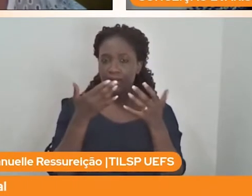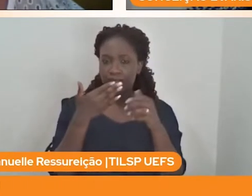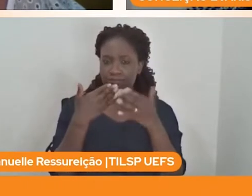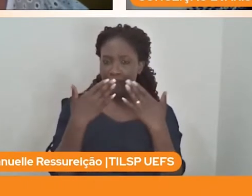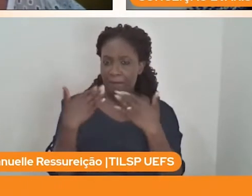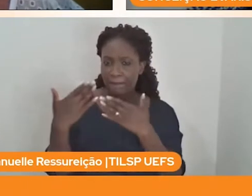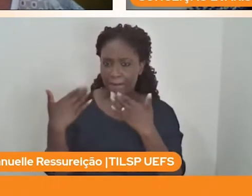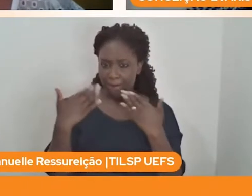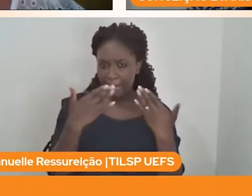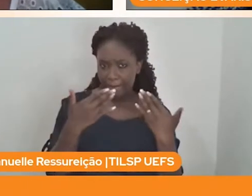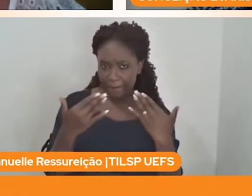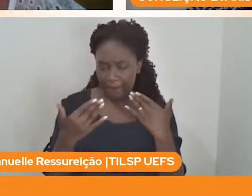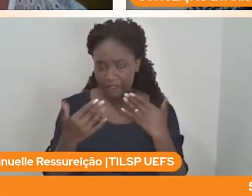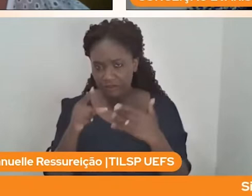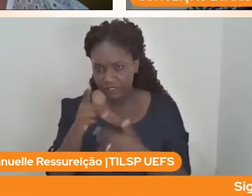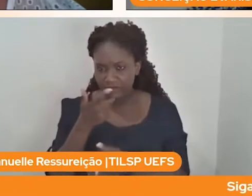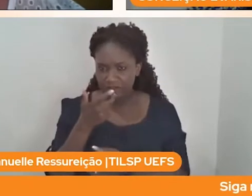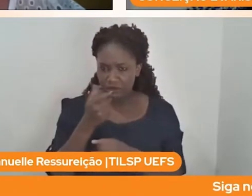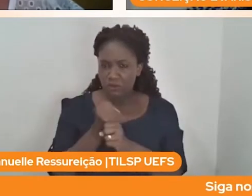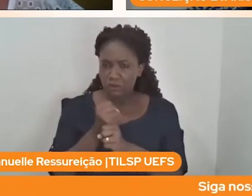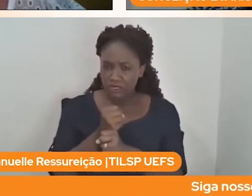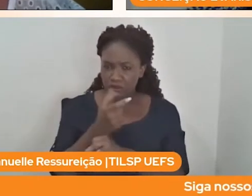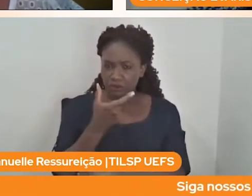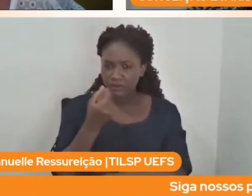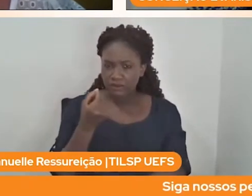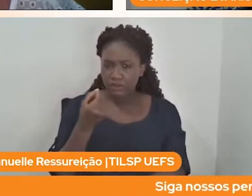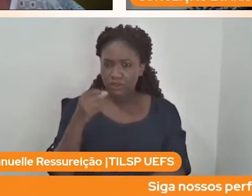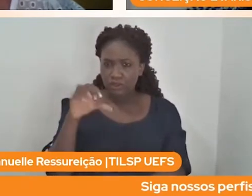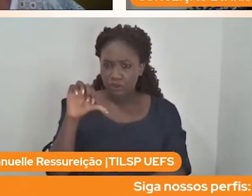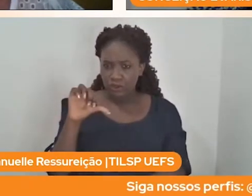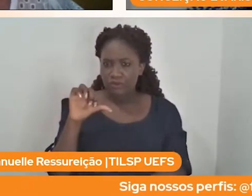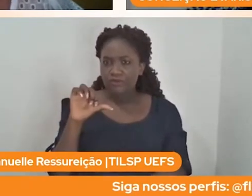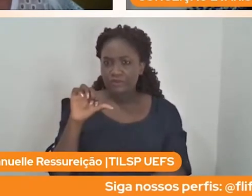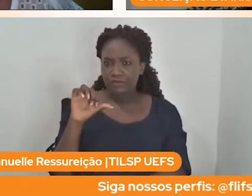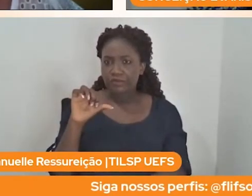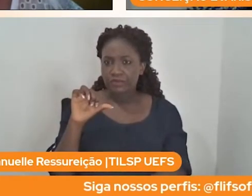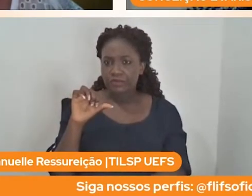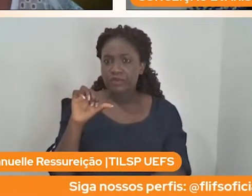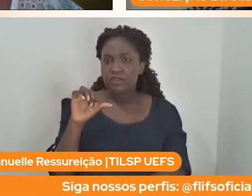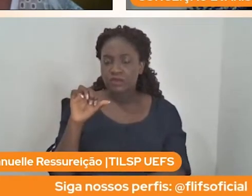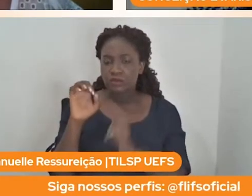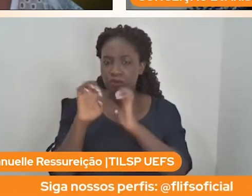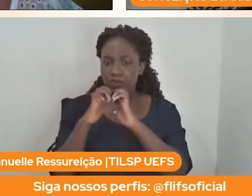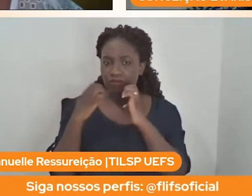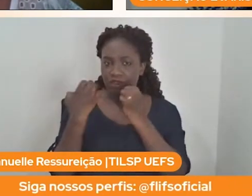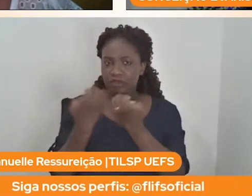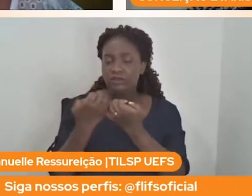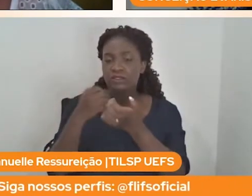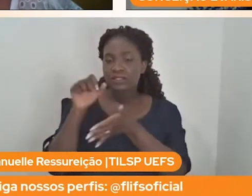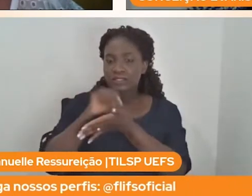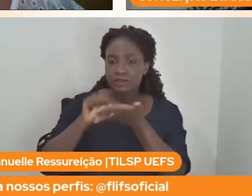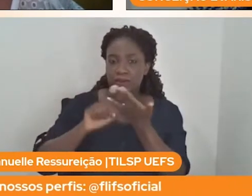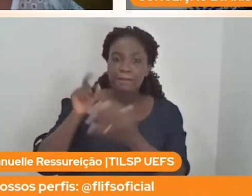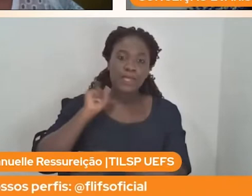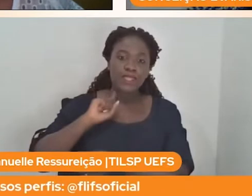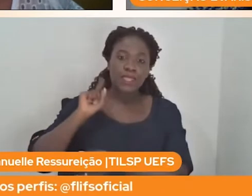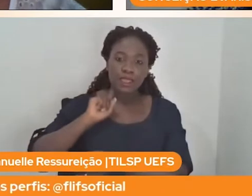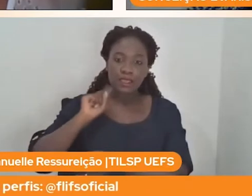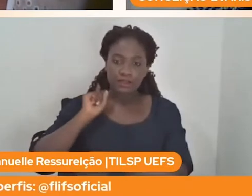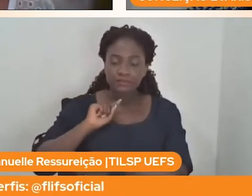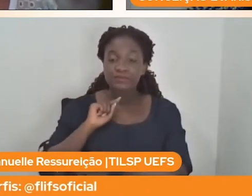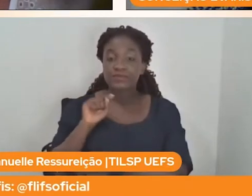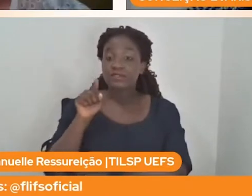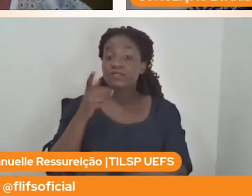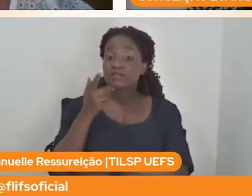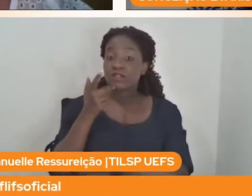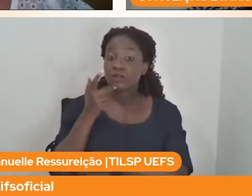né? Você falou em 2009 isso, mas eu queria no colóquio de escritoras mineiras em 2009. Você disse assim,